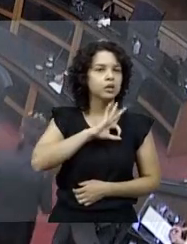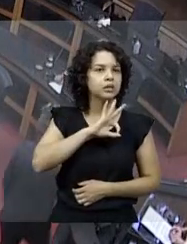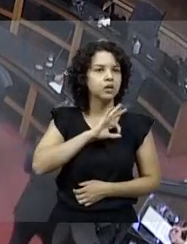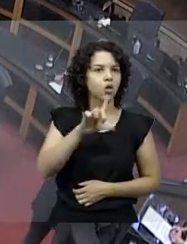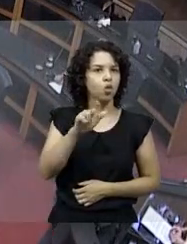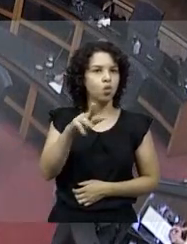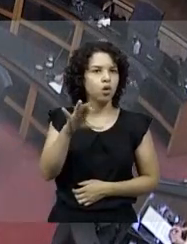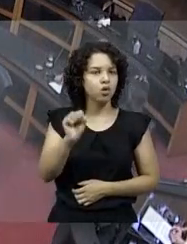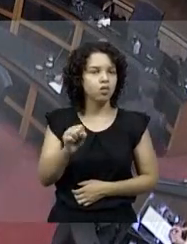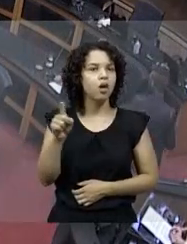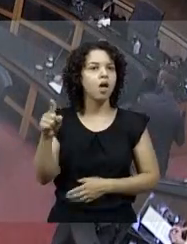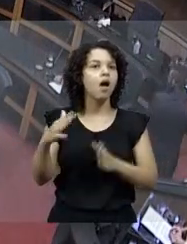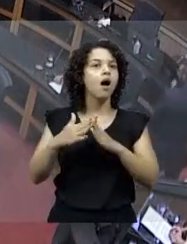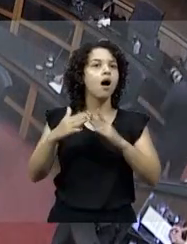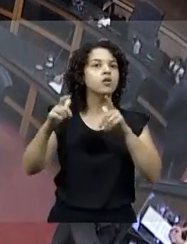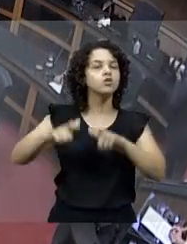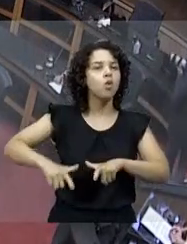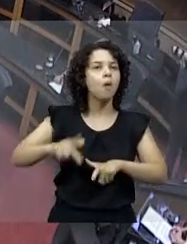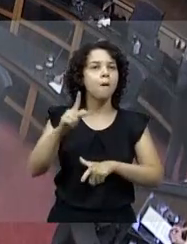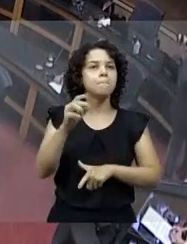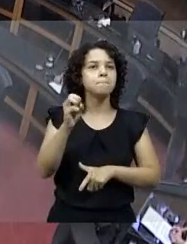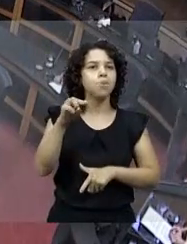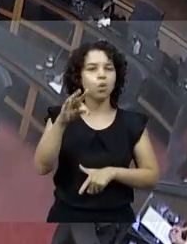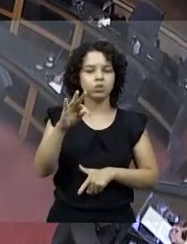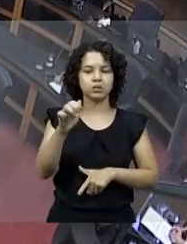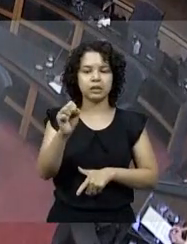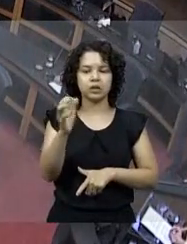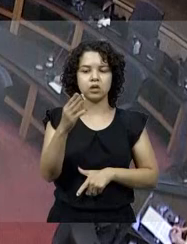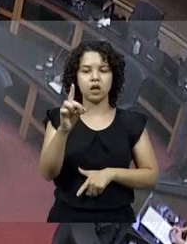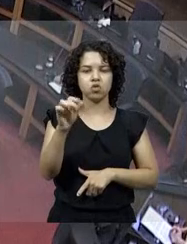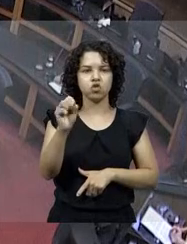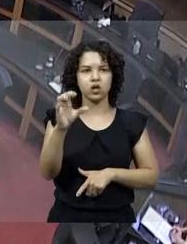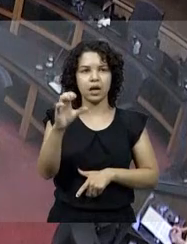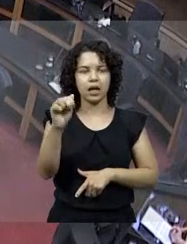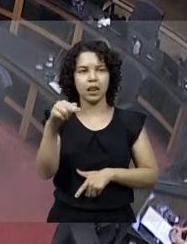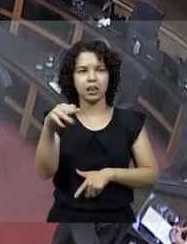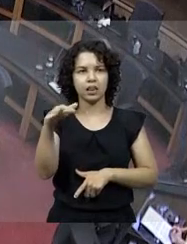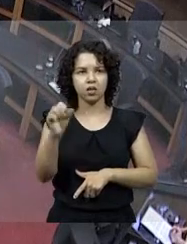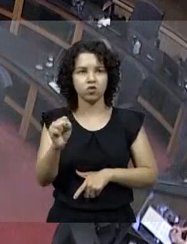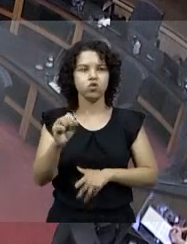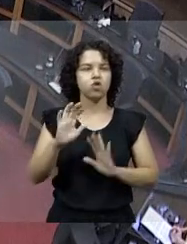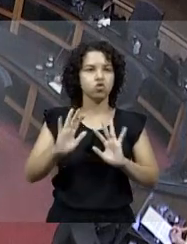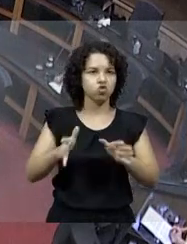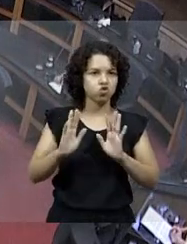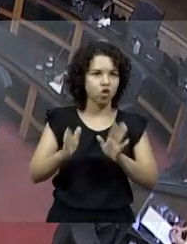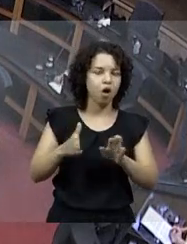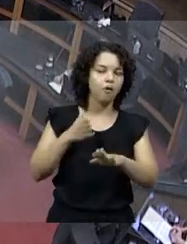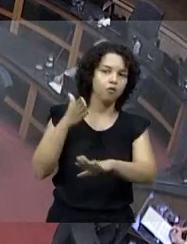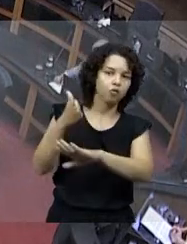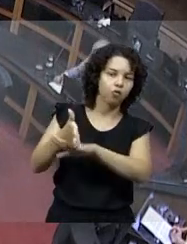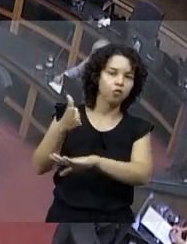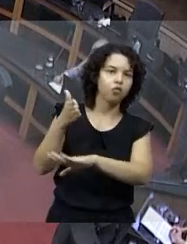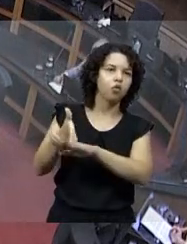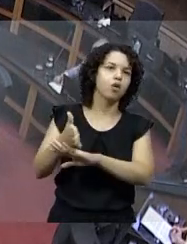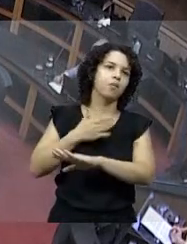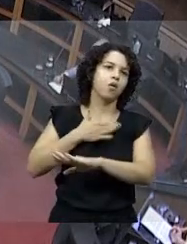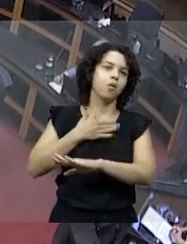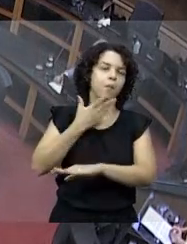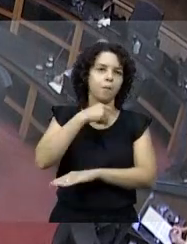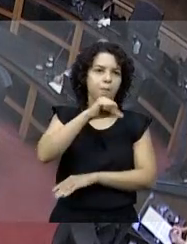da Ponta das Canas, que é um lugar que eu, minha família, a gente já passa há bastante tempo. Meu pai tem um terreno lá